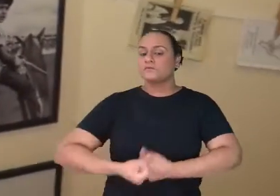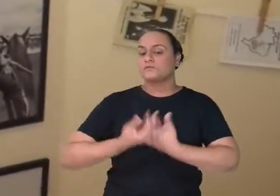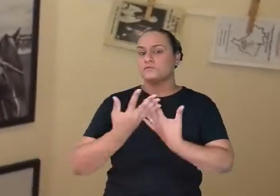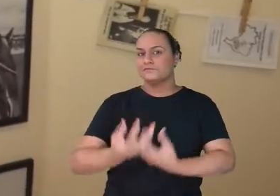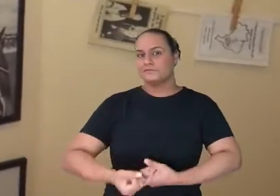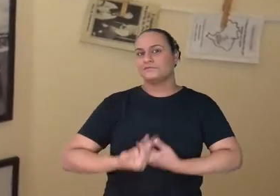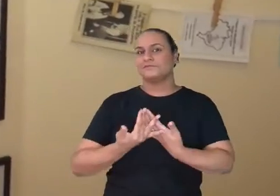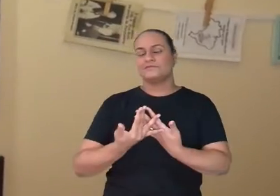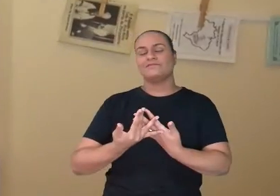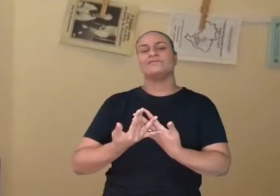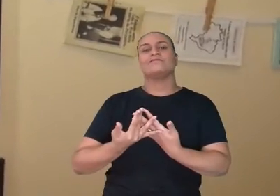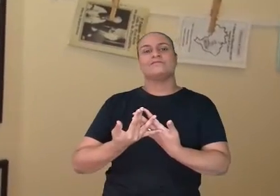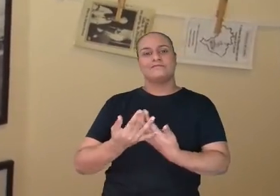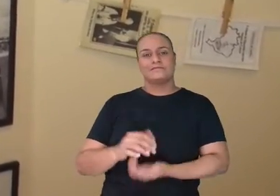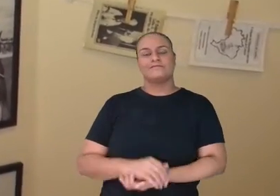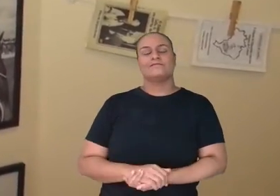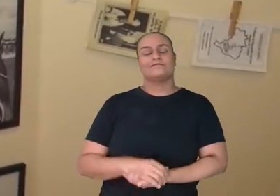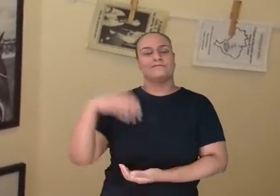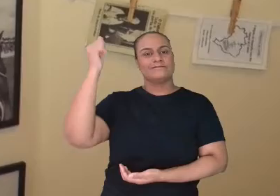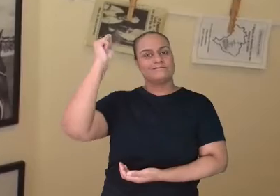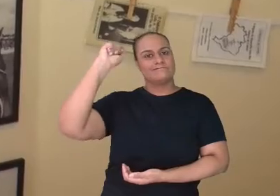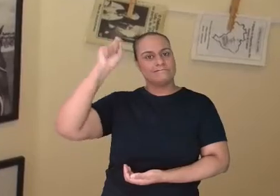artísticas que, de certa forma,